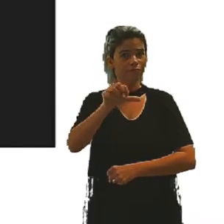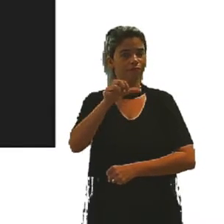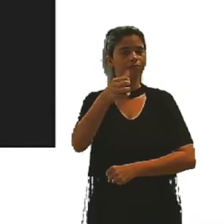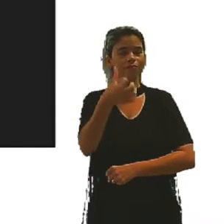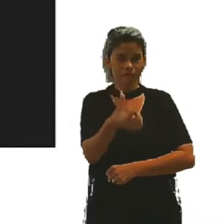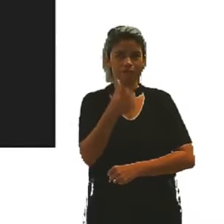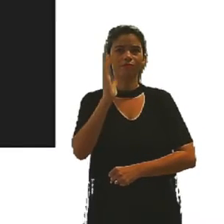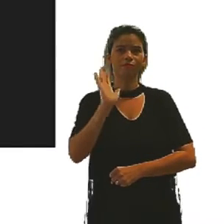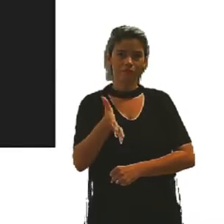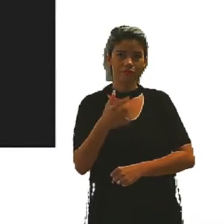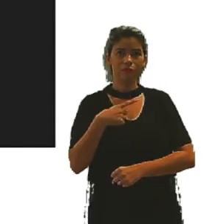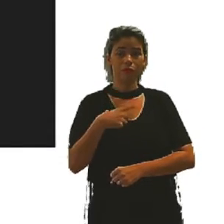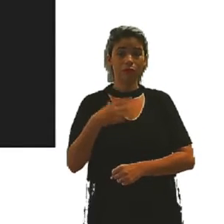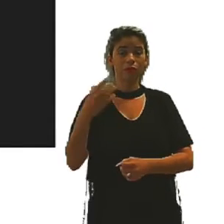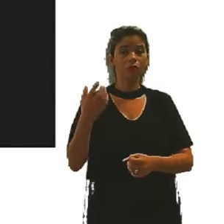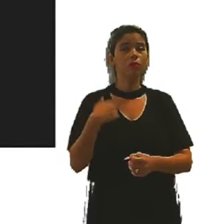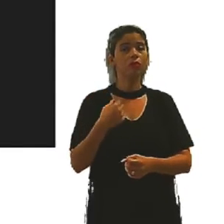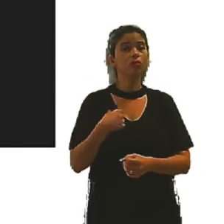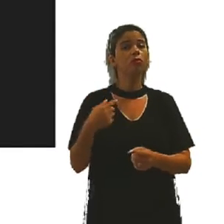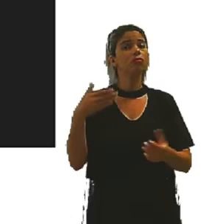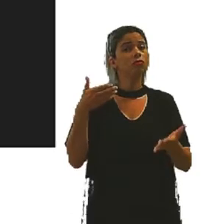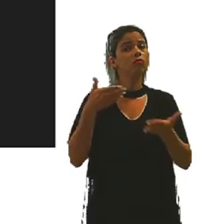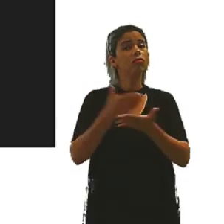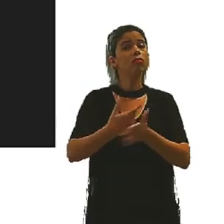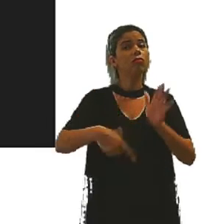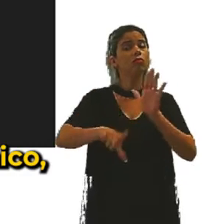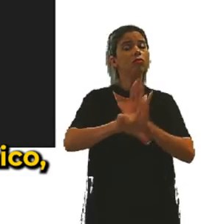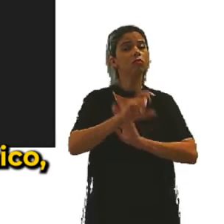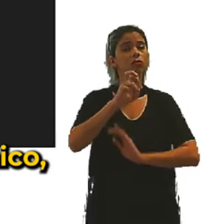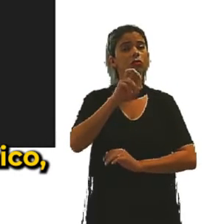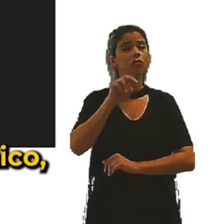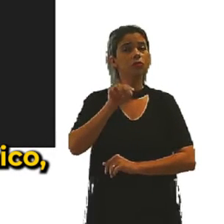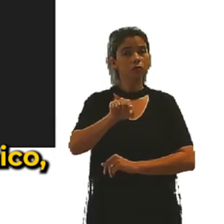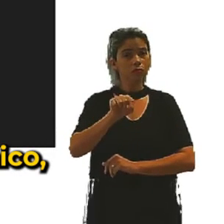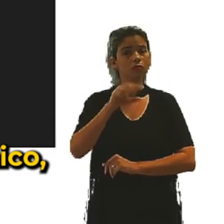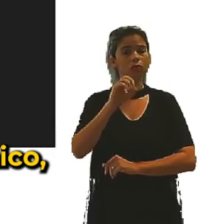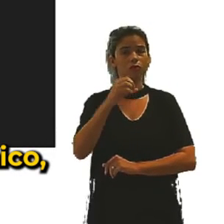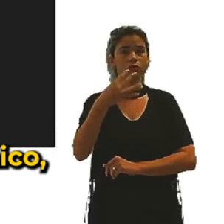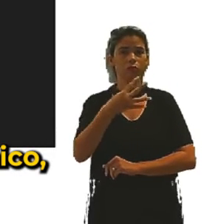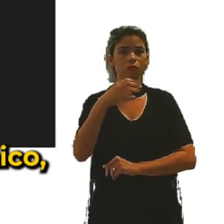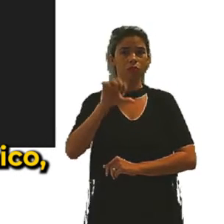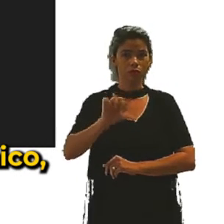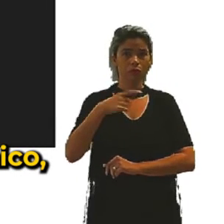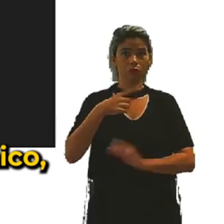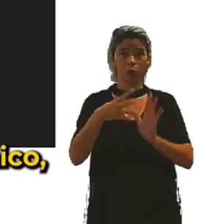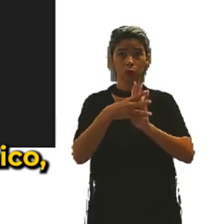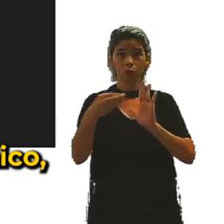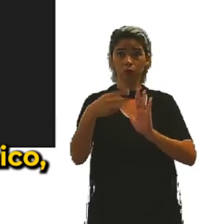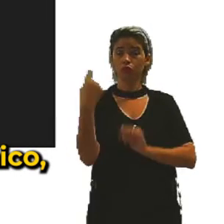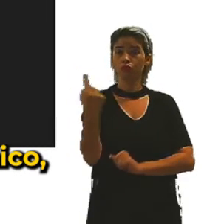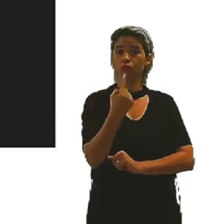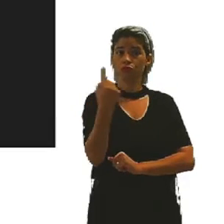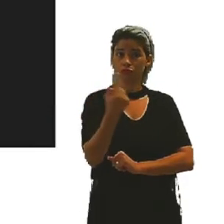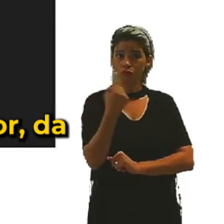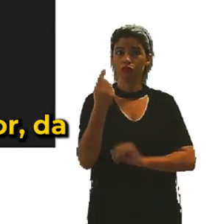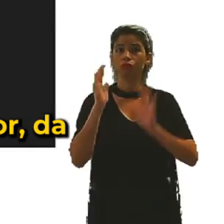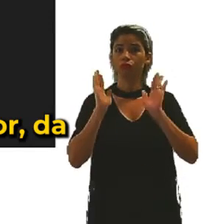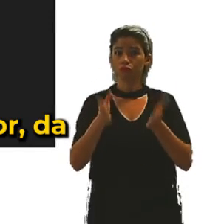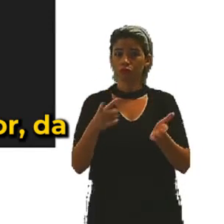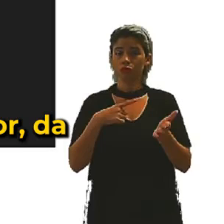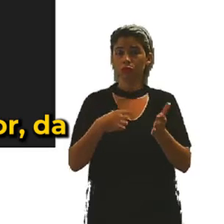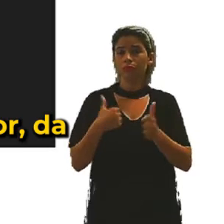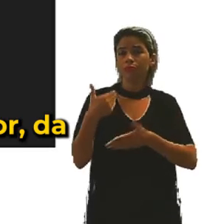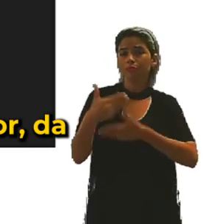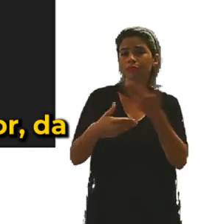e foi instituído pela Lei 14.149. Esse formulário, então, é um modelo único, avançando aqui um pouquinho, ele